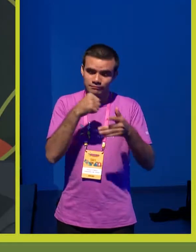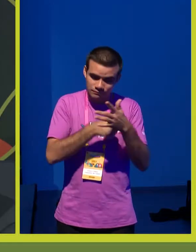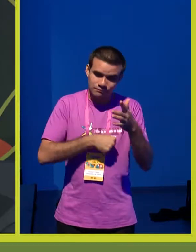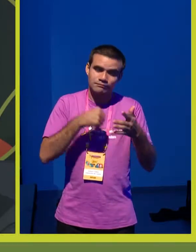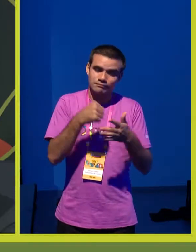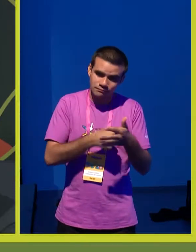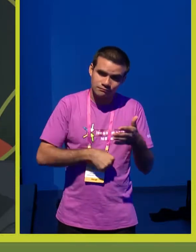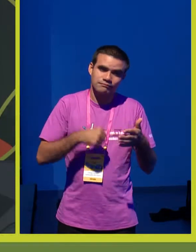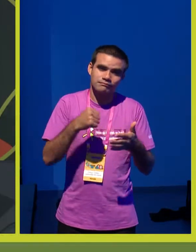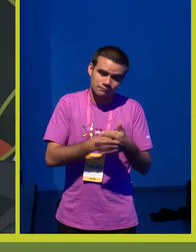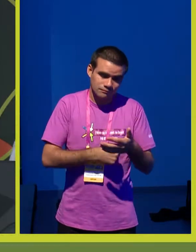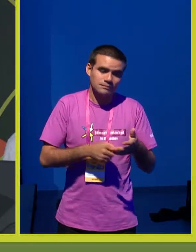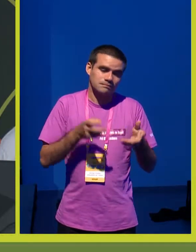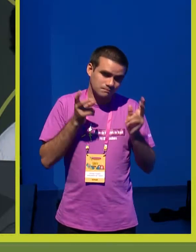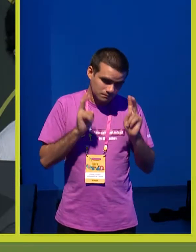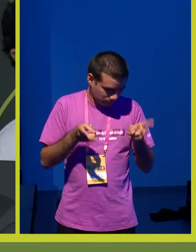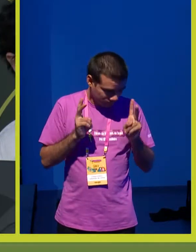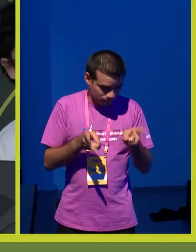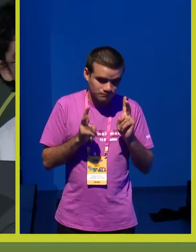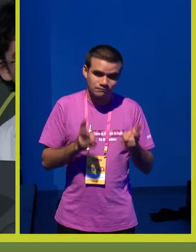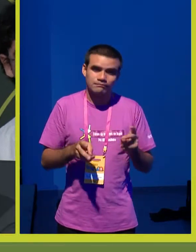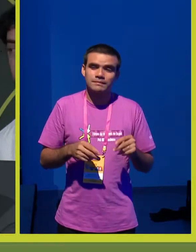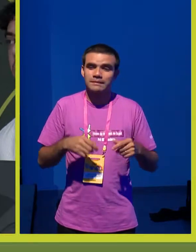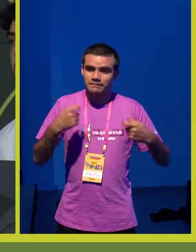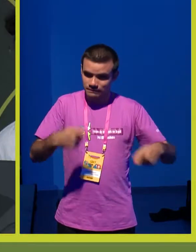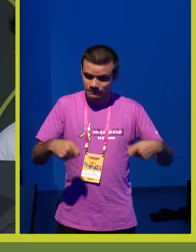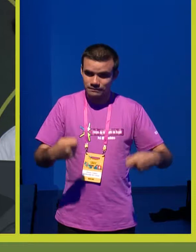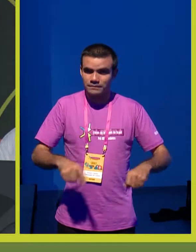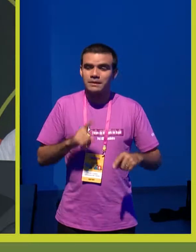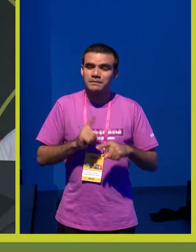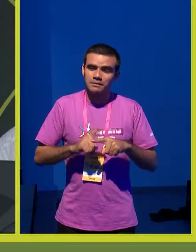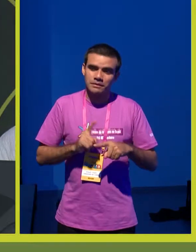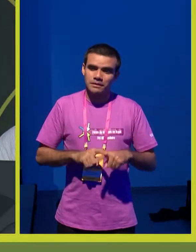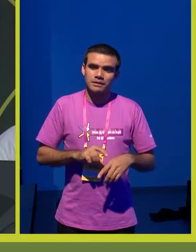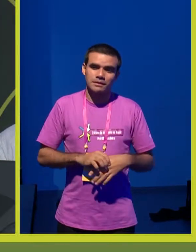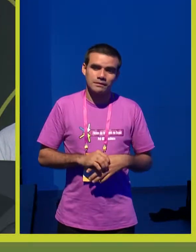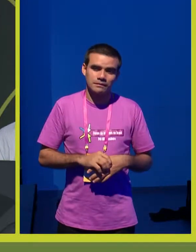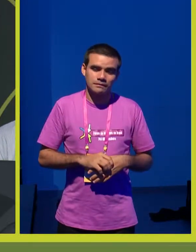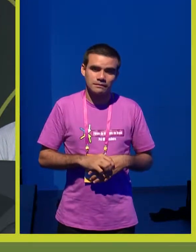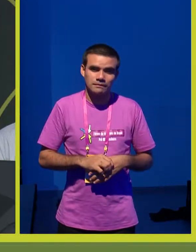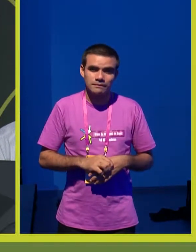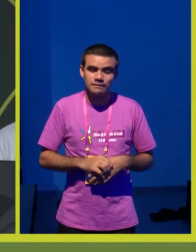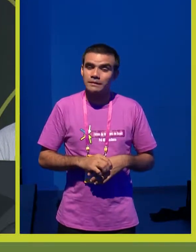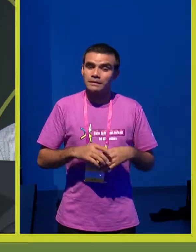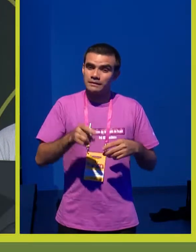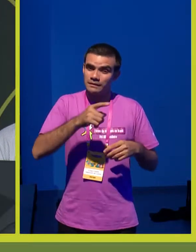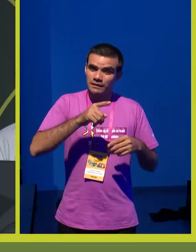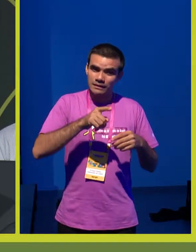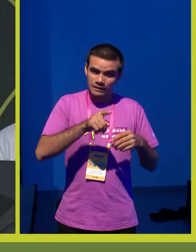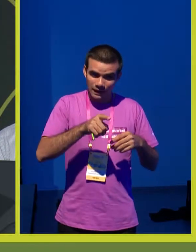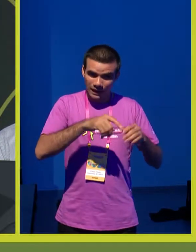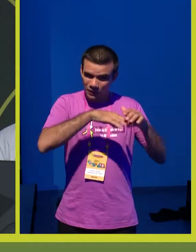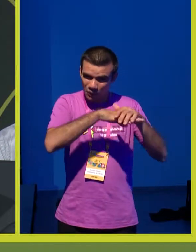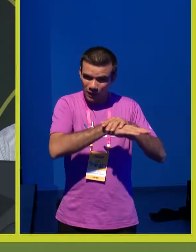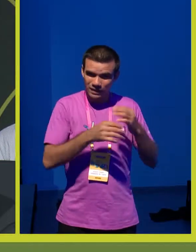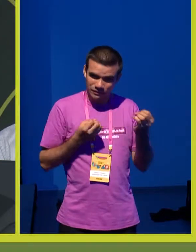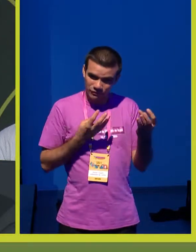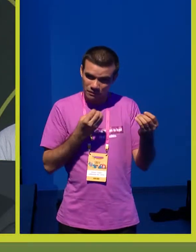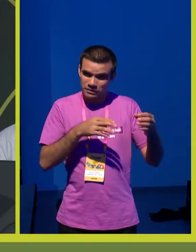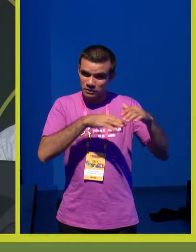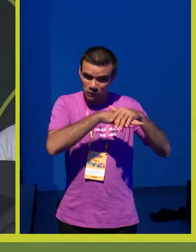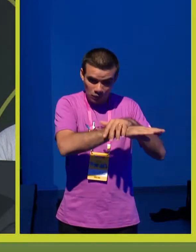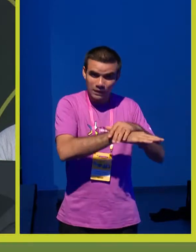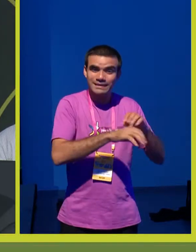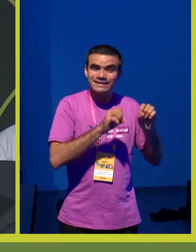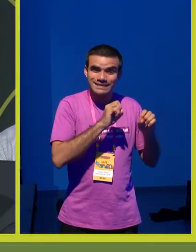tem que se brigar e tem que se tentar colocar isso porque uma vez esses dados armazenados se acontece